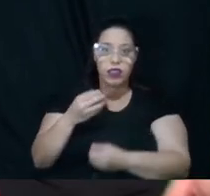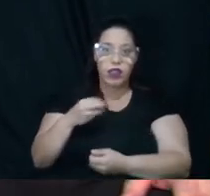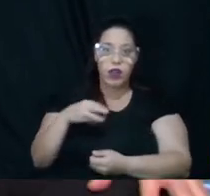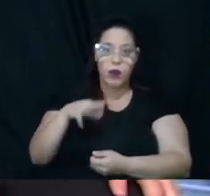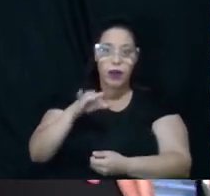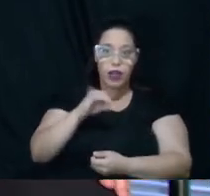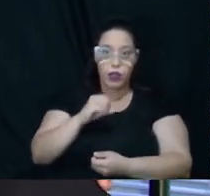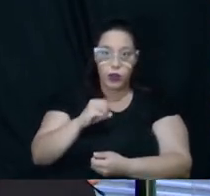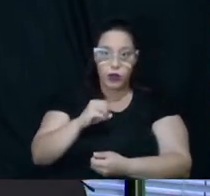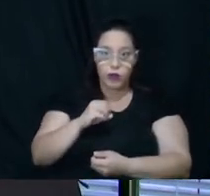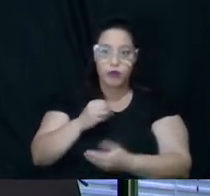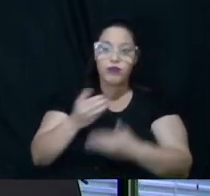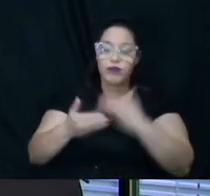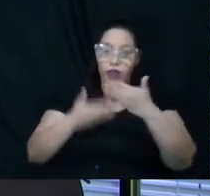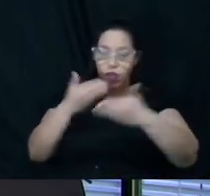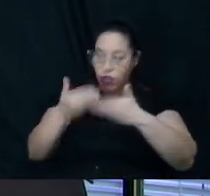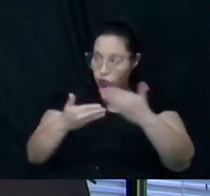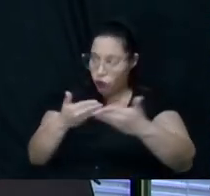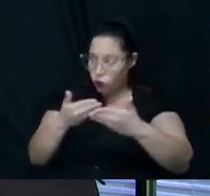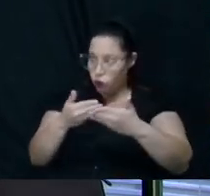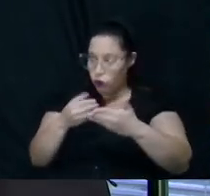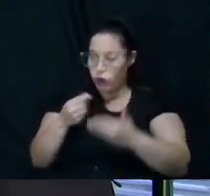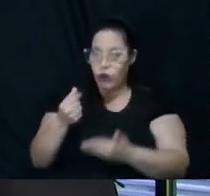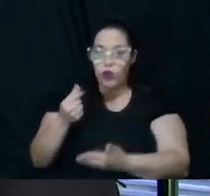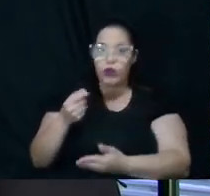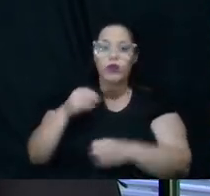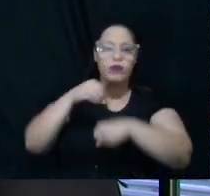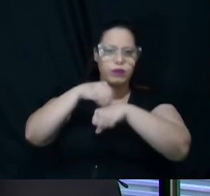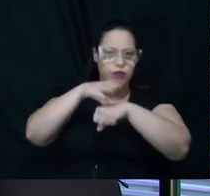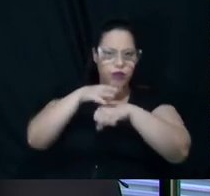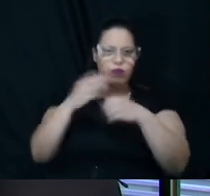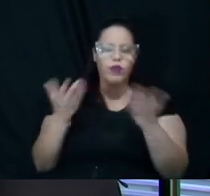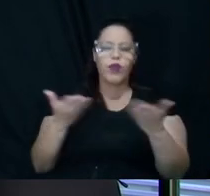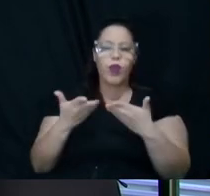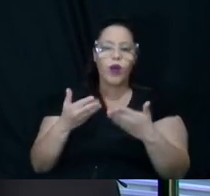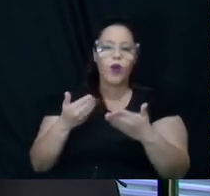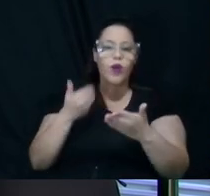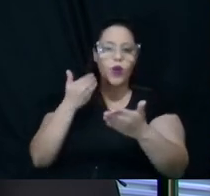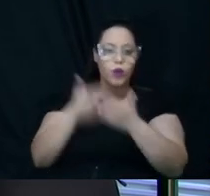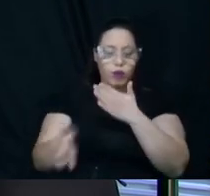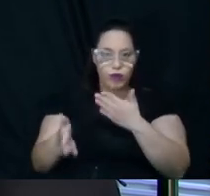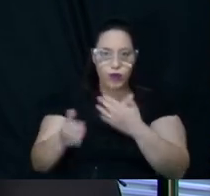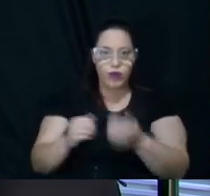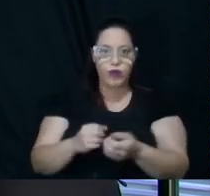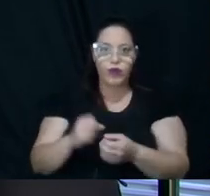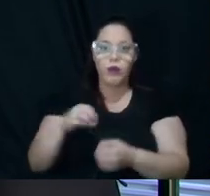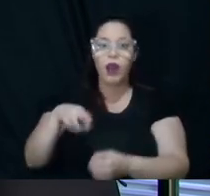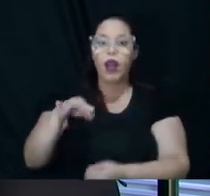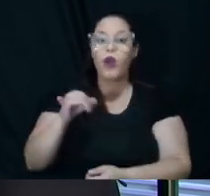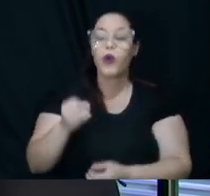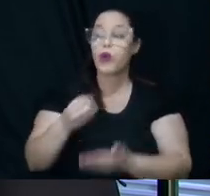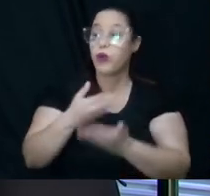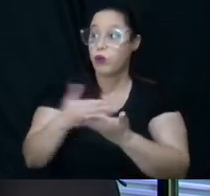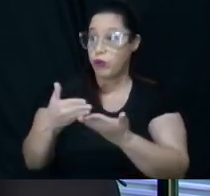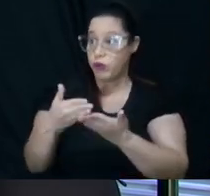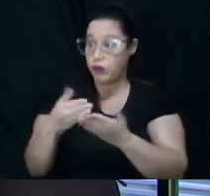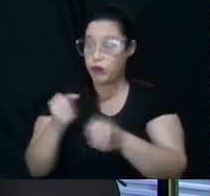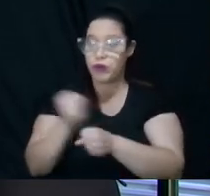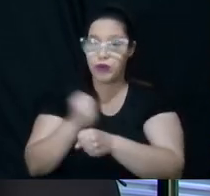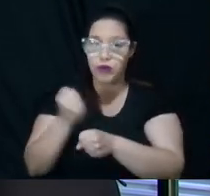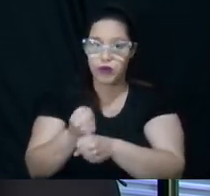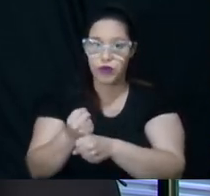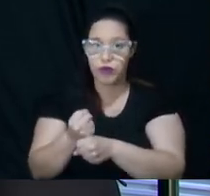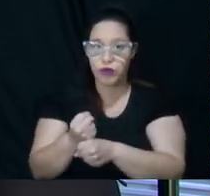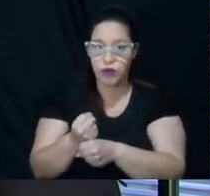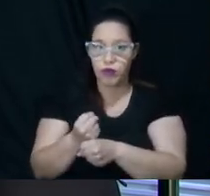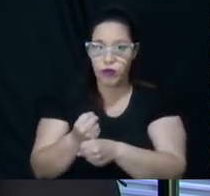assessor financeiro, que vai nos passar dicas de como sair do endividamento. Marcos, no início do ano é natural todos nós termos uma